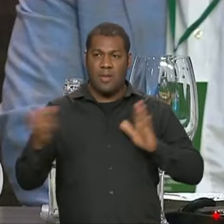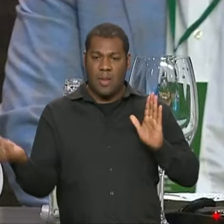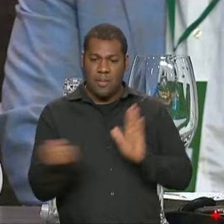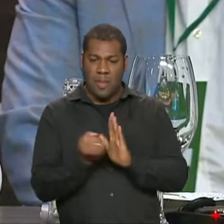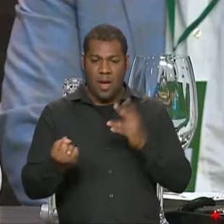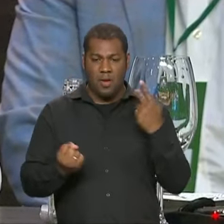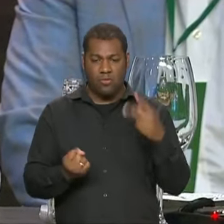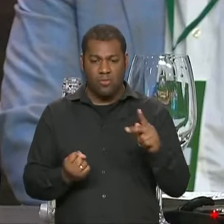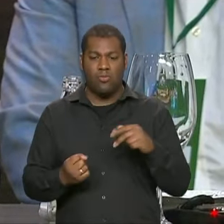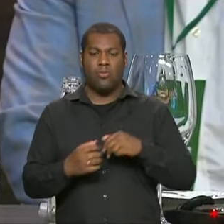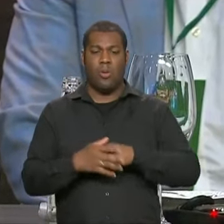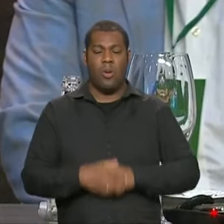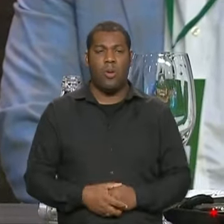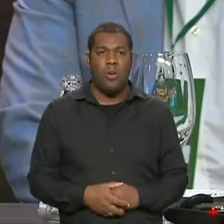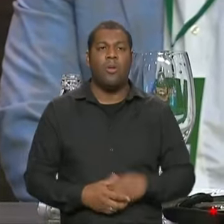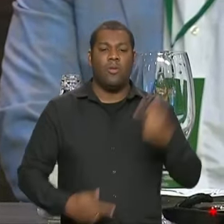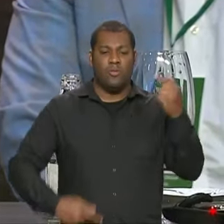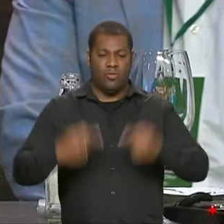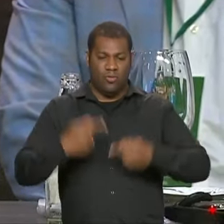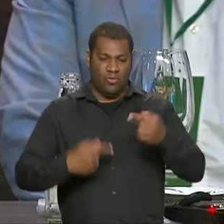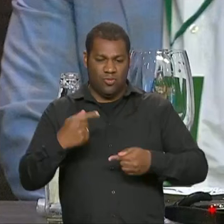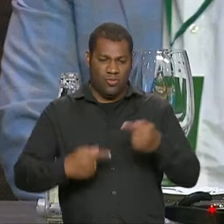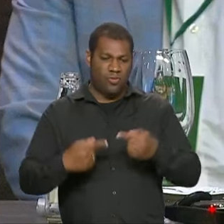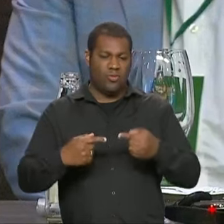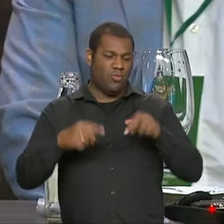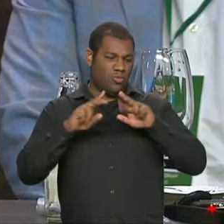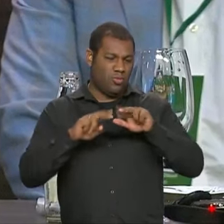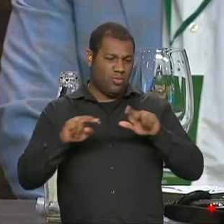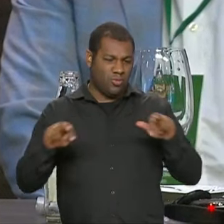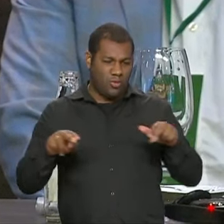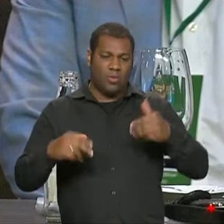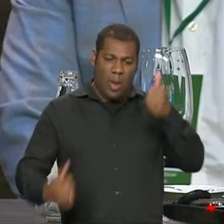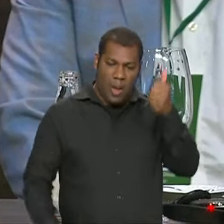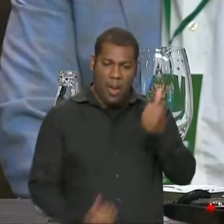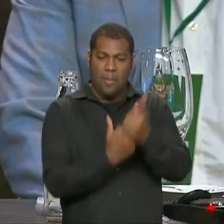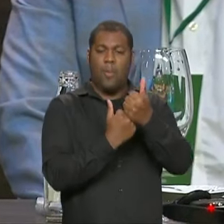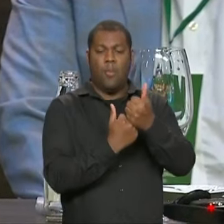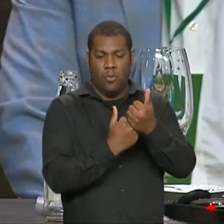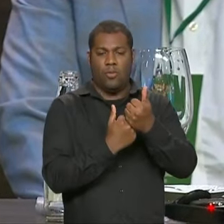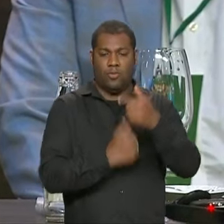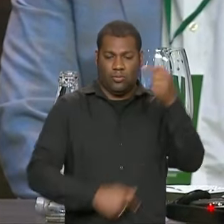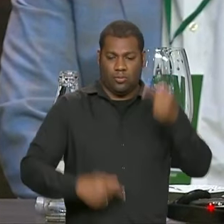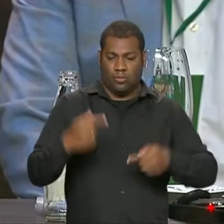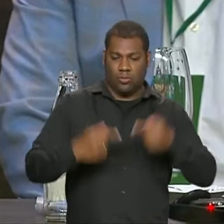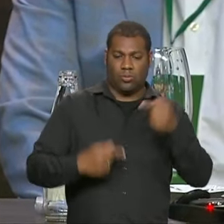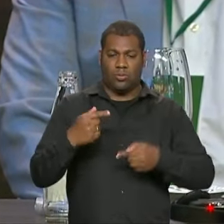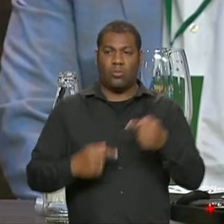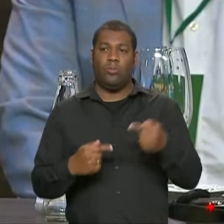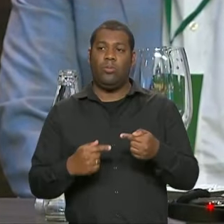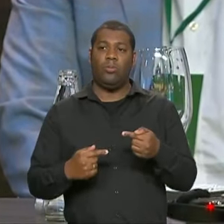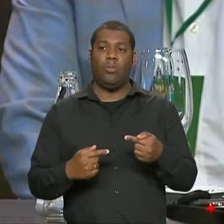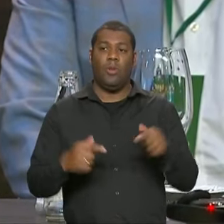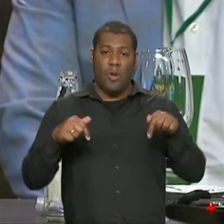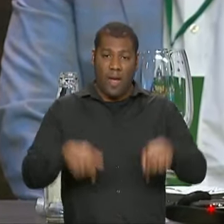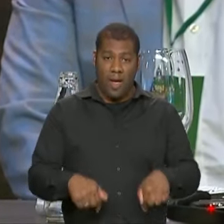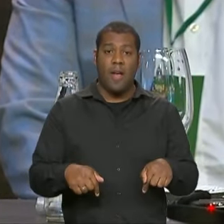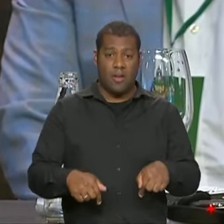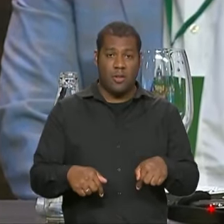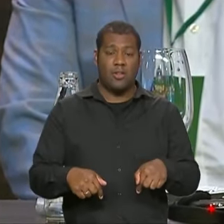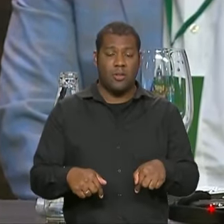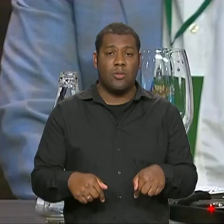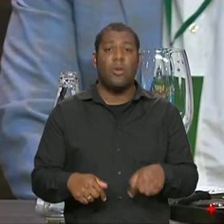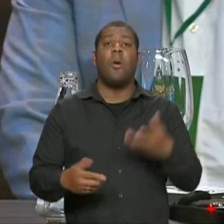A diversidade das discussões pode servir de auxílio para os debates que serão feitos nesta cúpula,